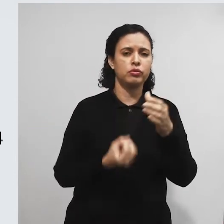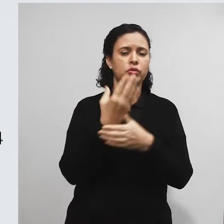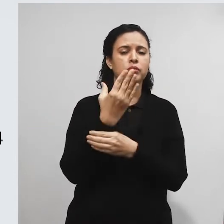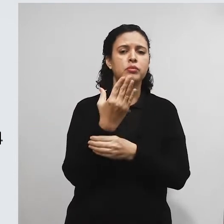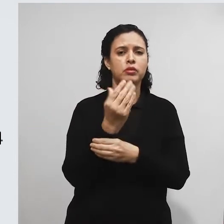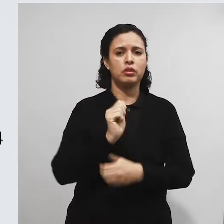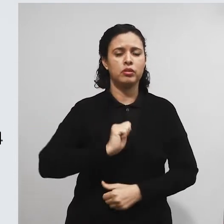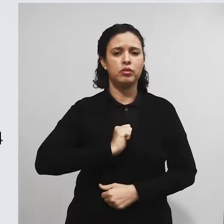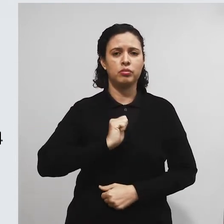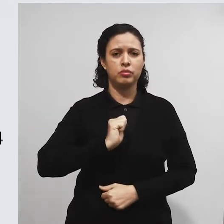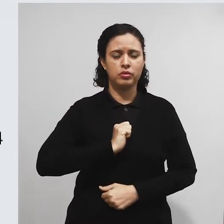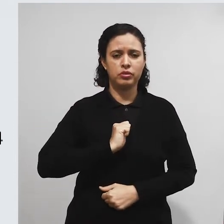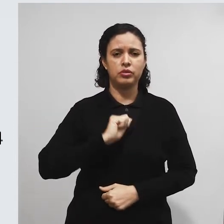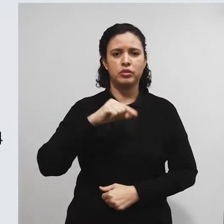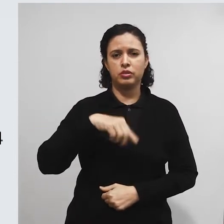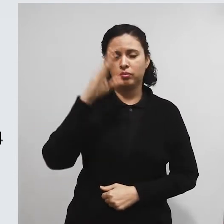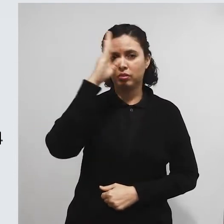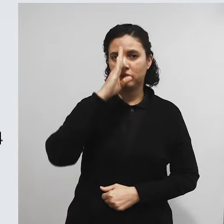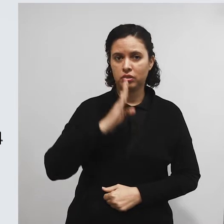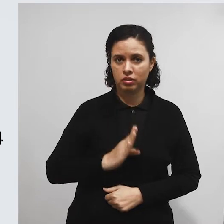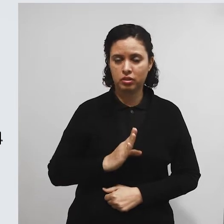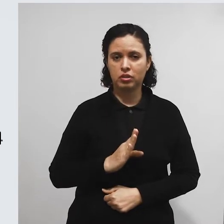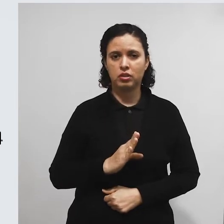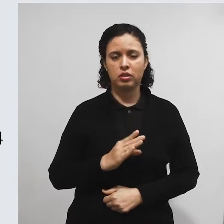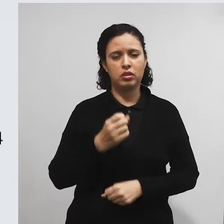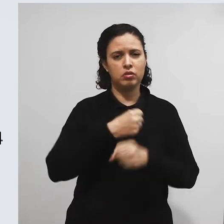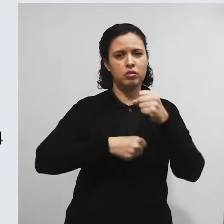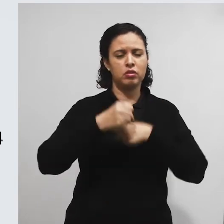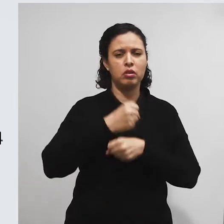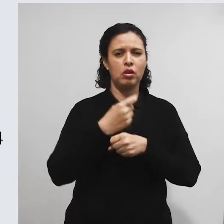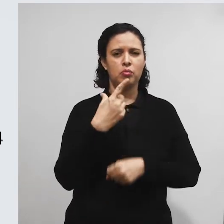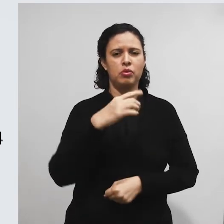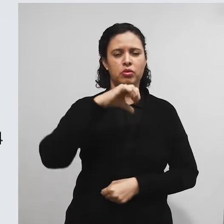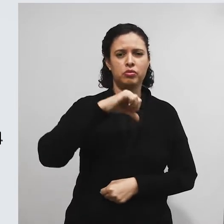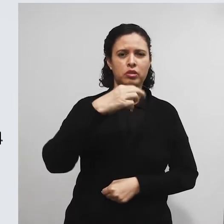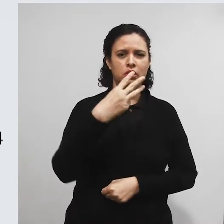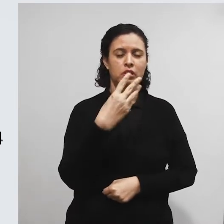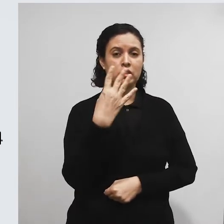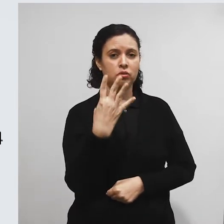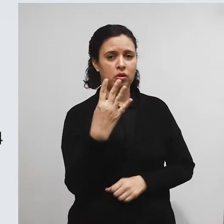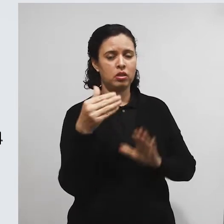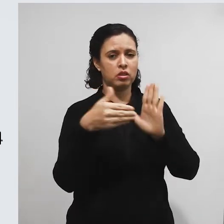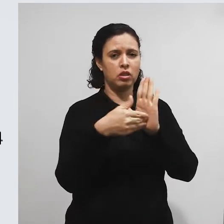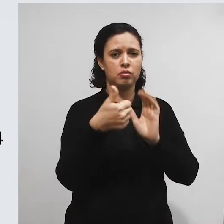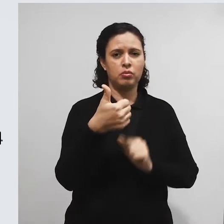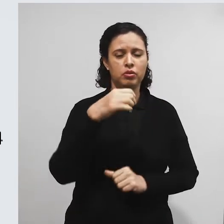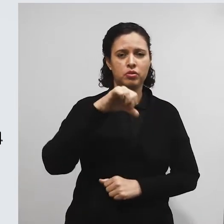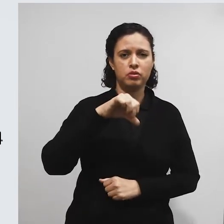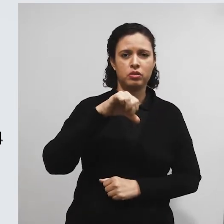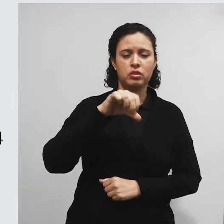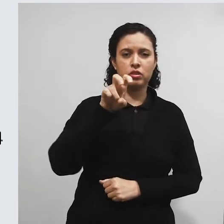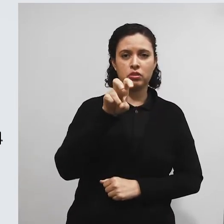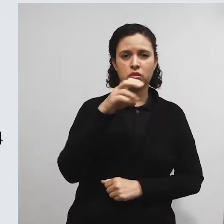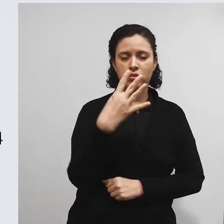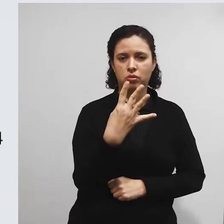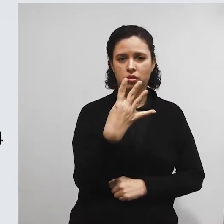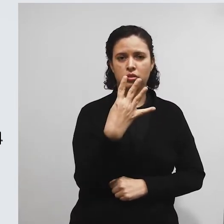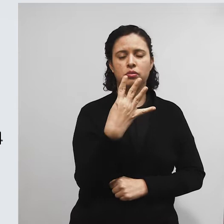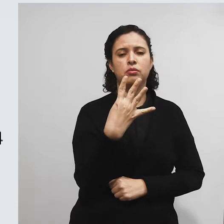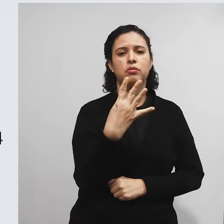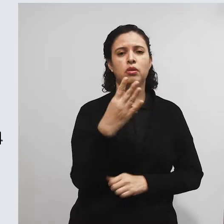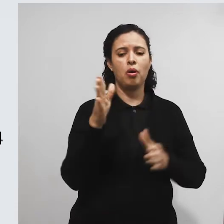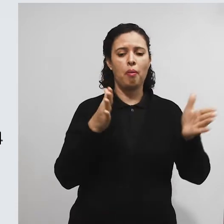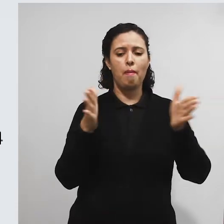formativo dessa antropologia brasileira, que é de 1934 até